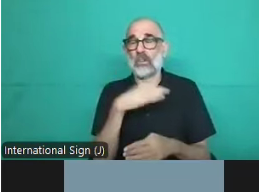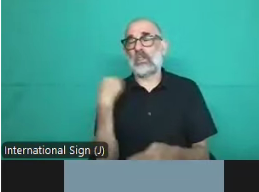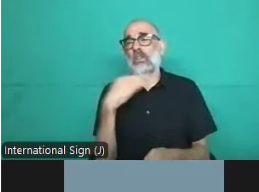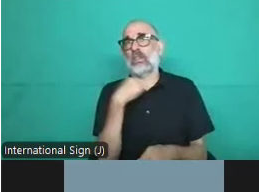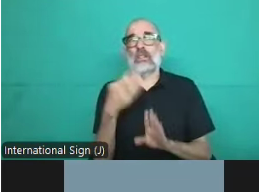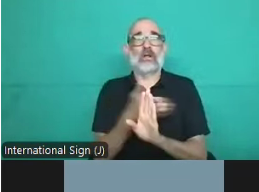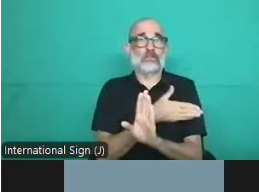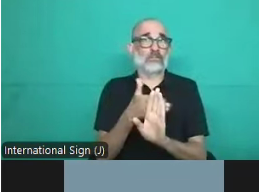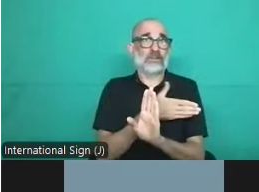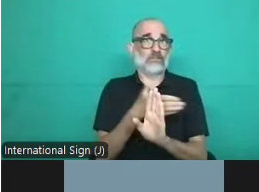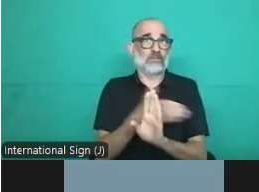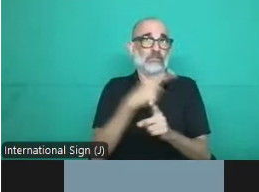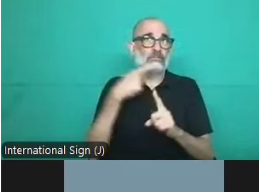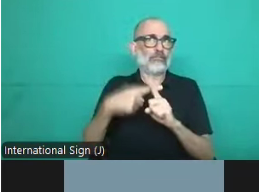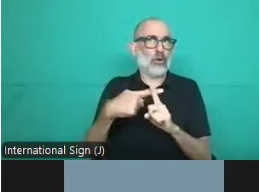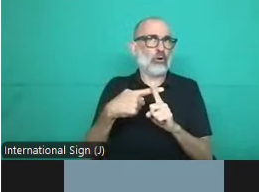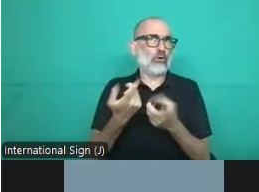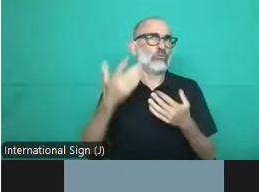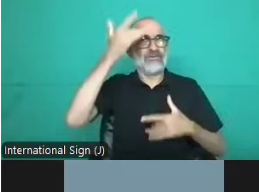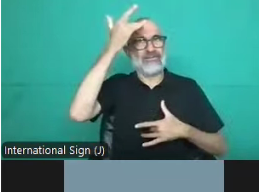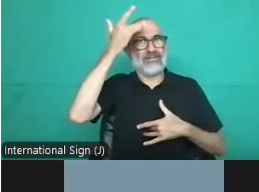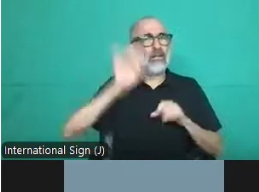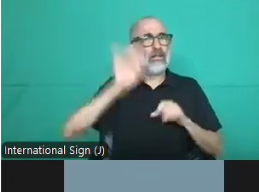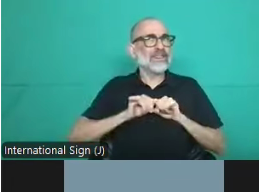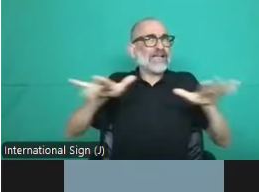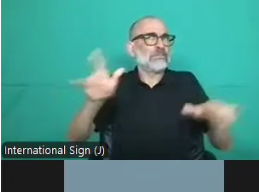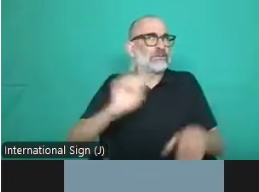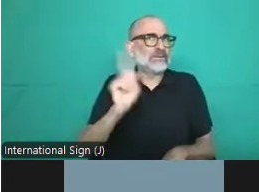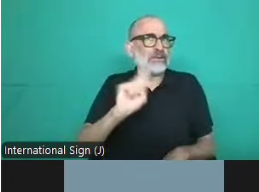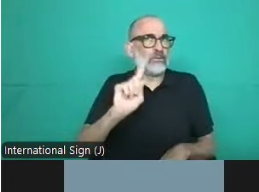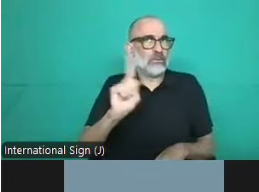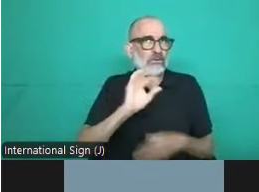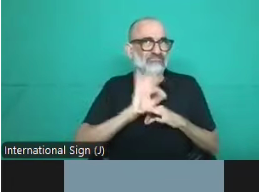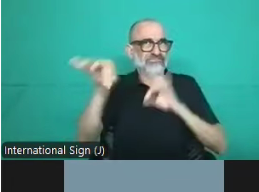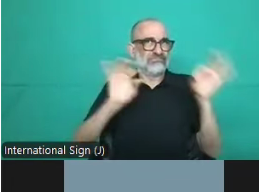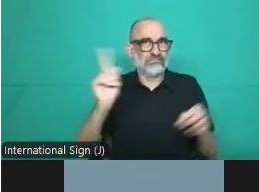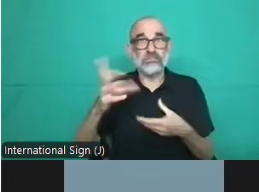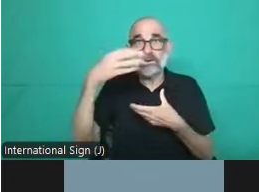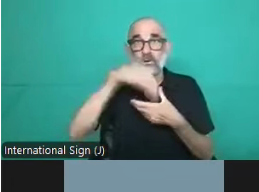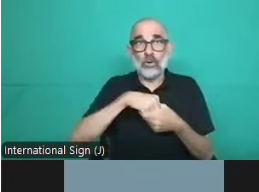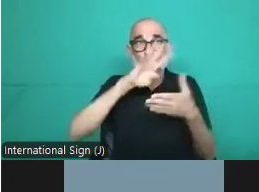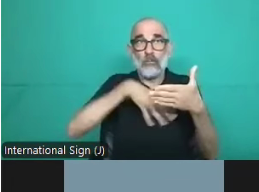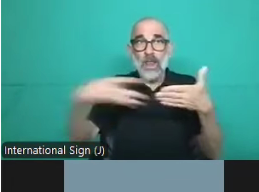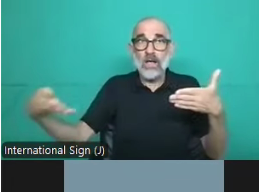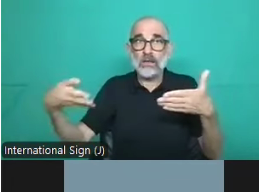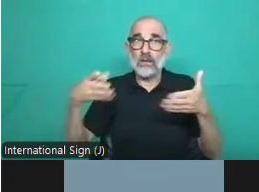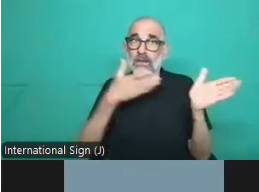transmissíveis que fazem parte do objetivo ou do Plano de